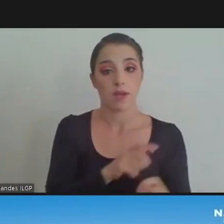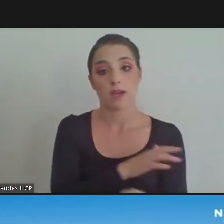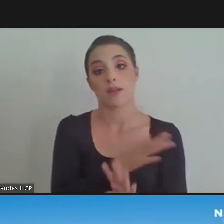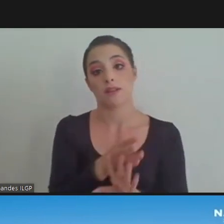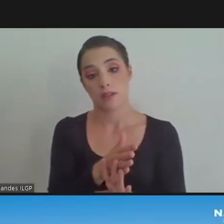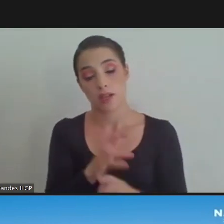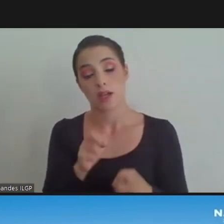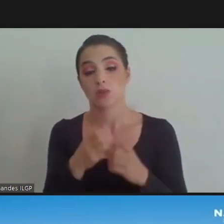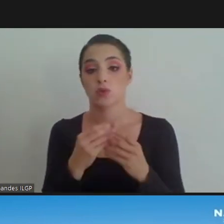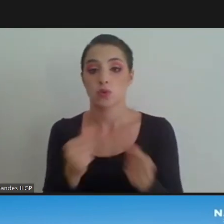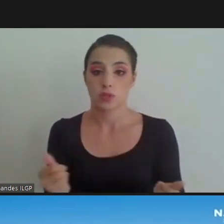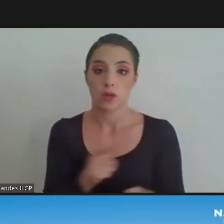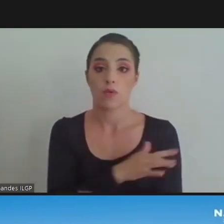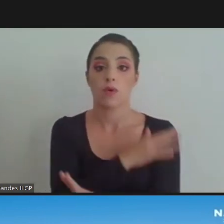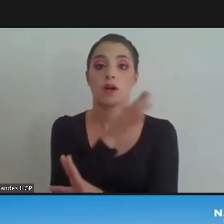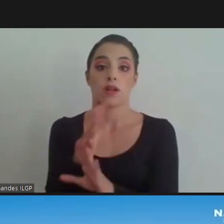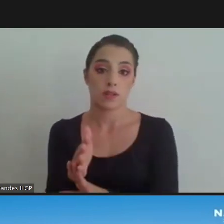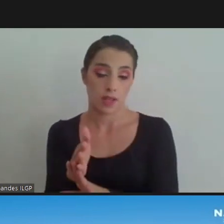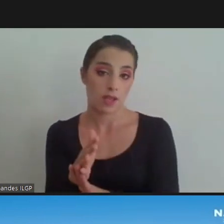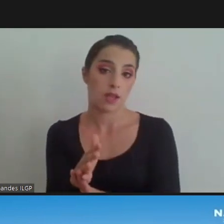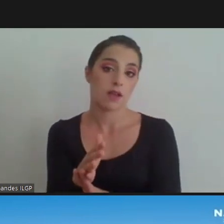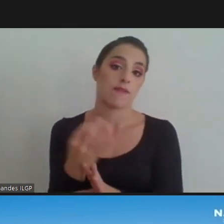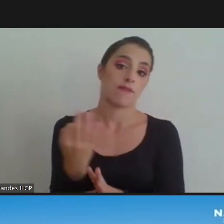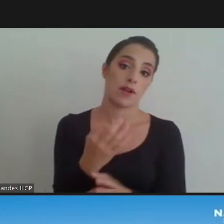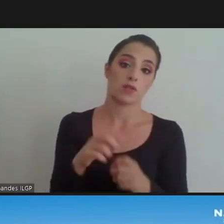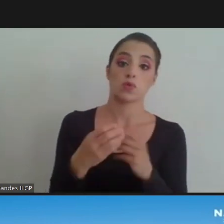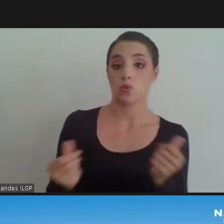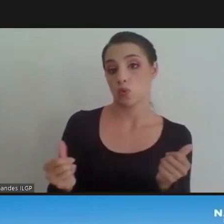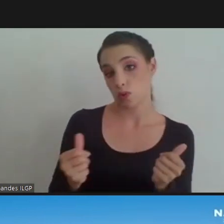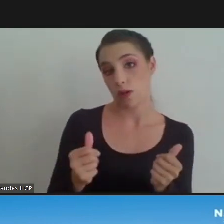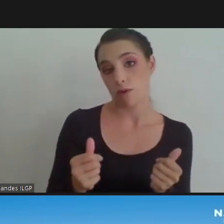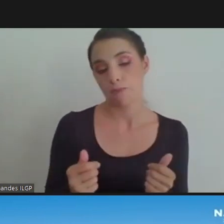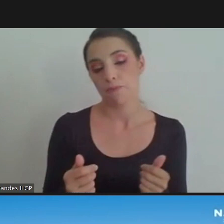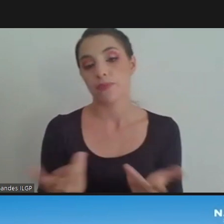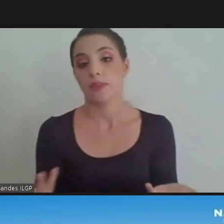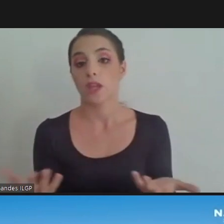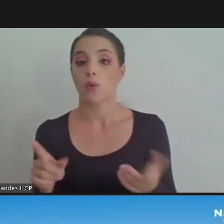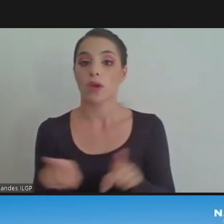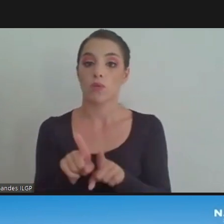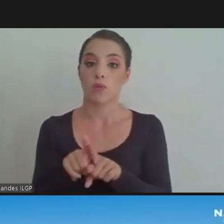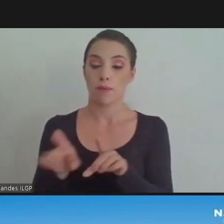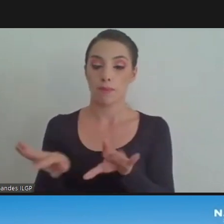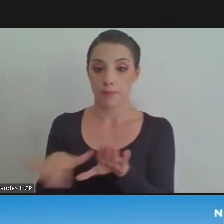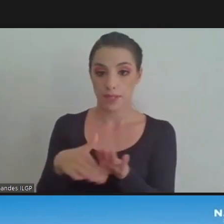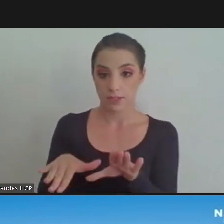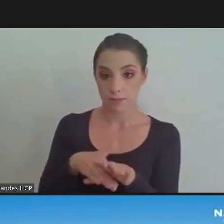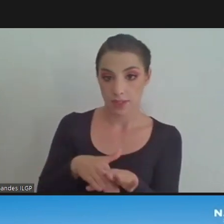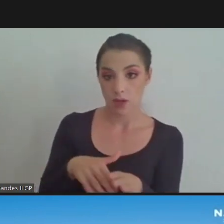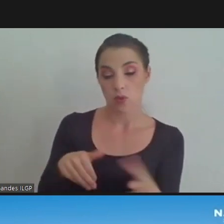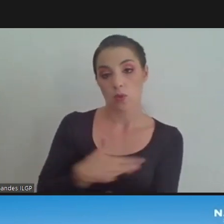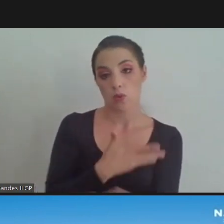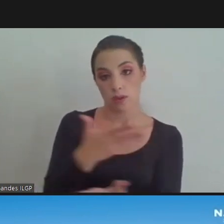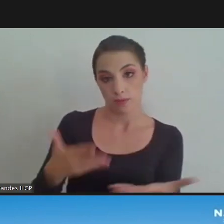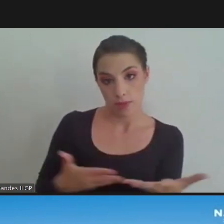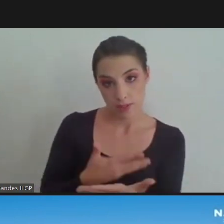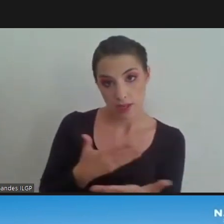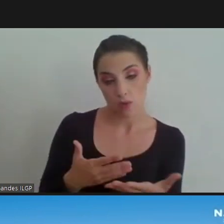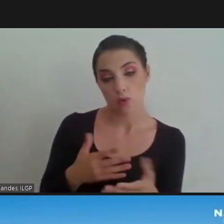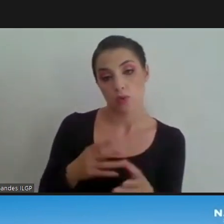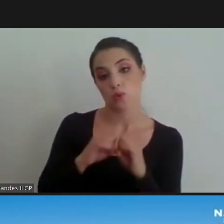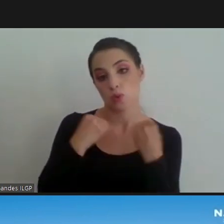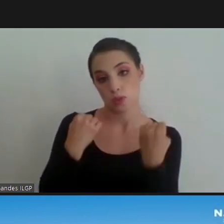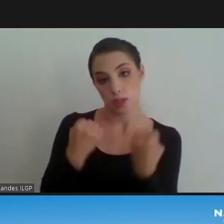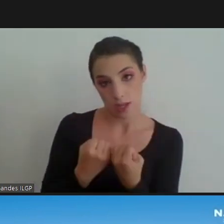solução, a implementação da solução, e então, portanto, promover uma participação, a colaboração e a participação